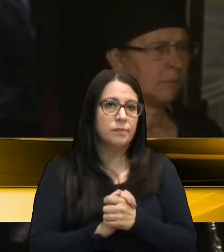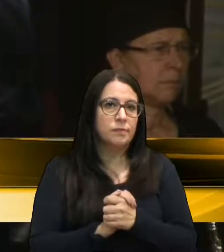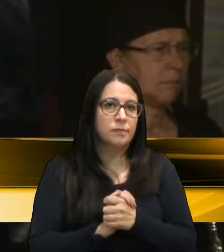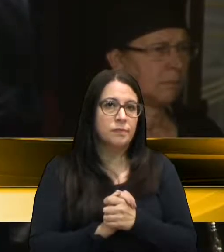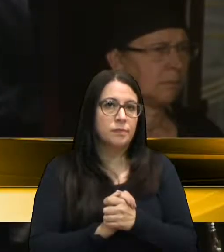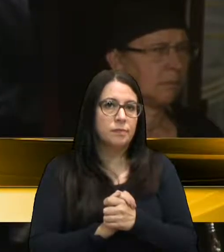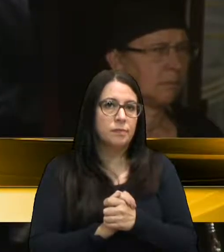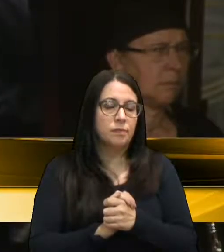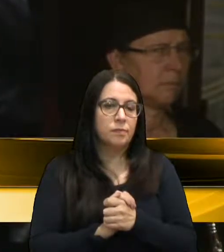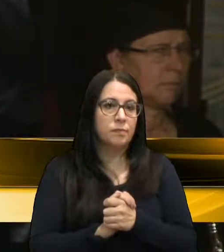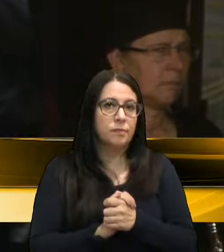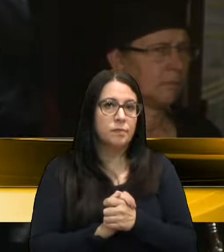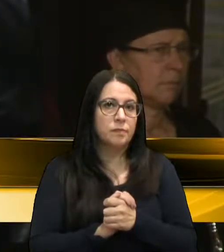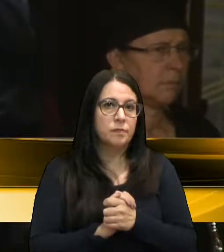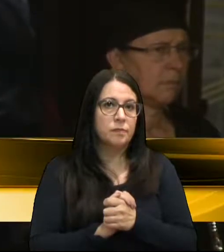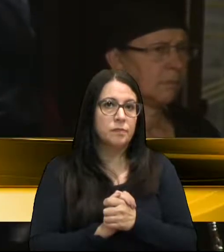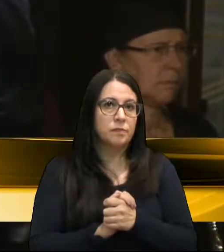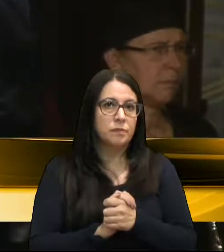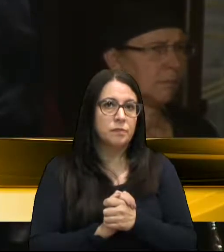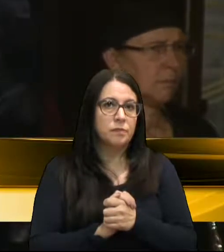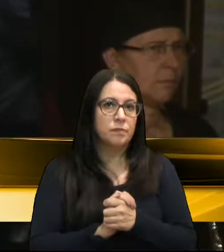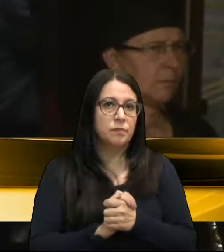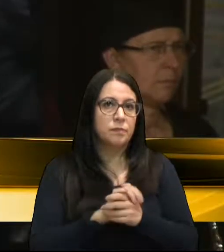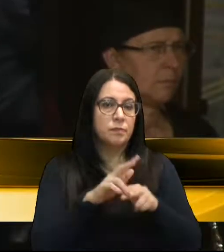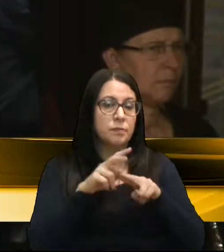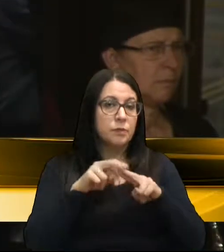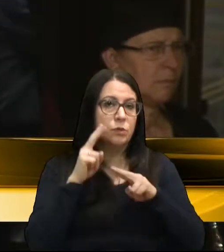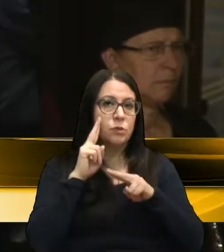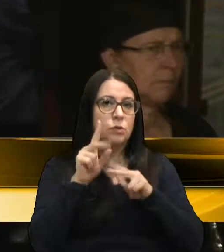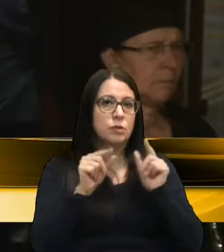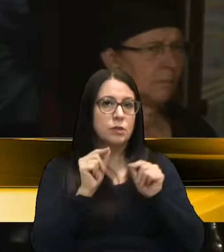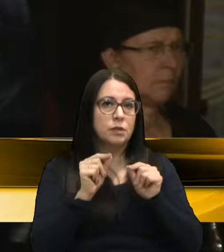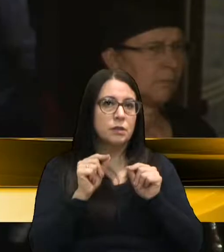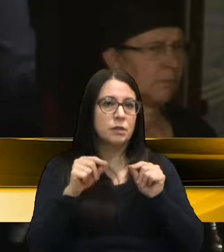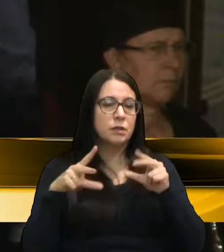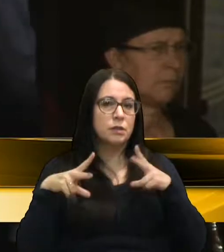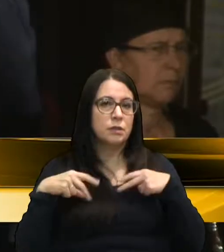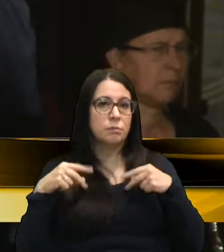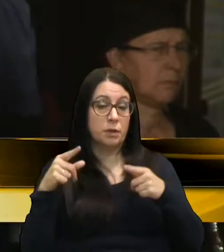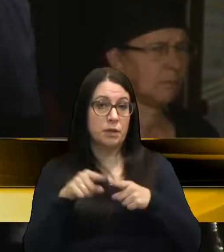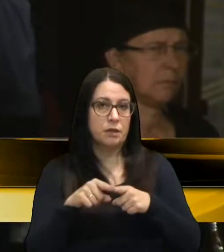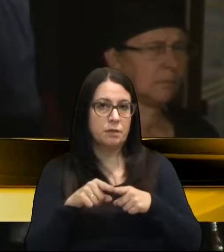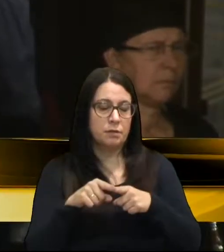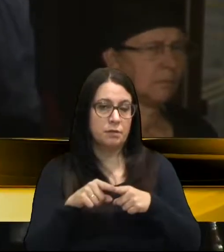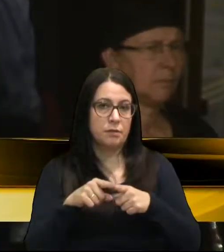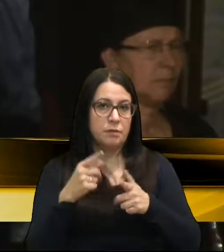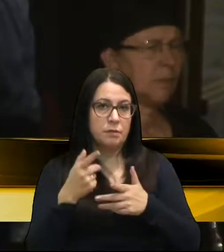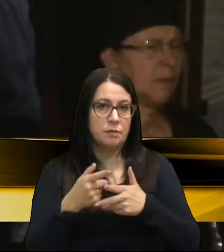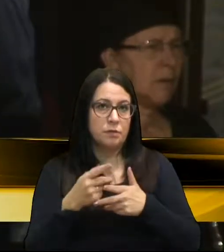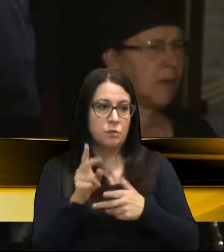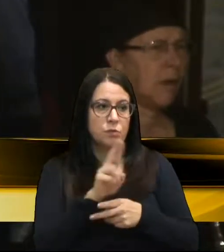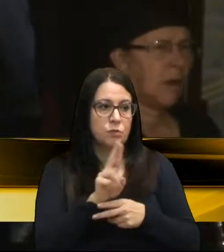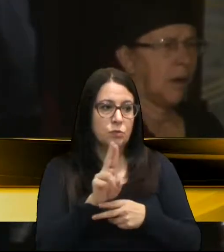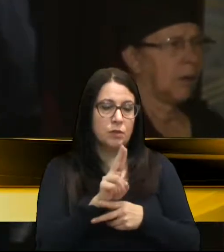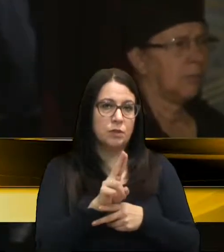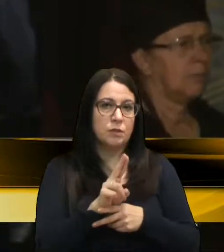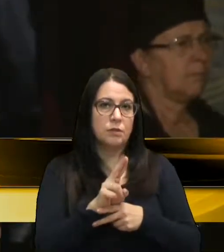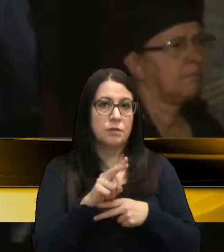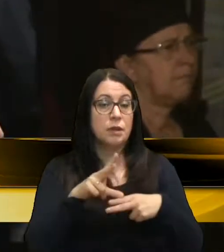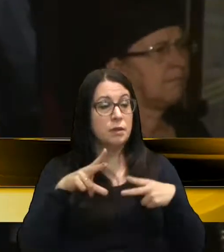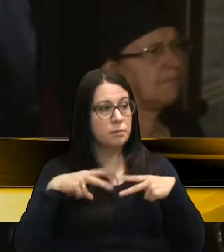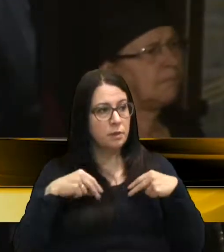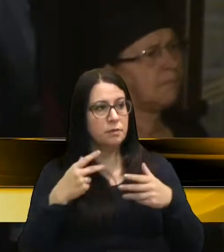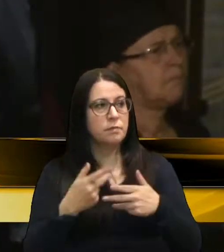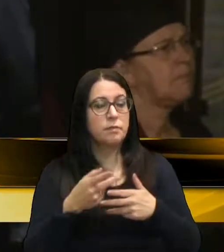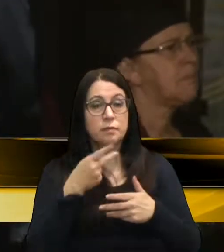E, portanto, nós temos que olhar agora o mérito, que é, como o nome já diz, é meritório.